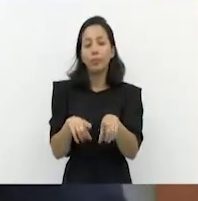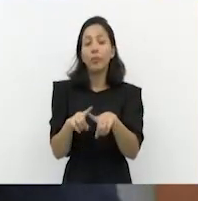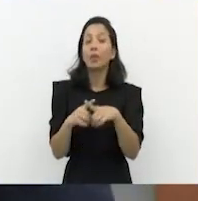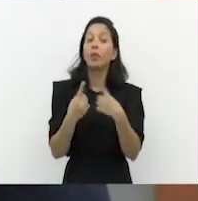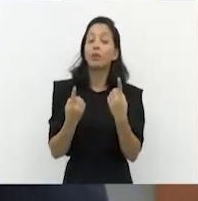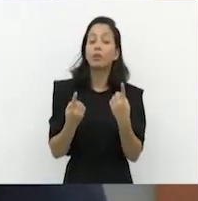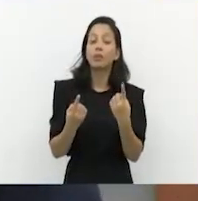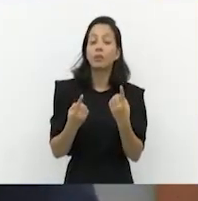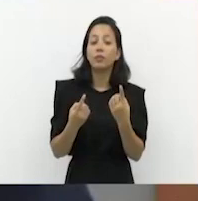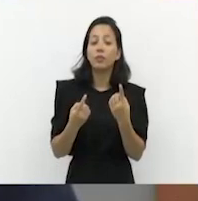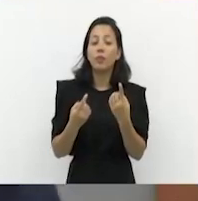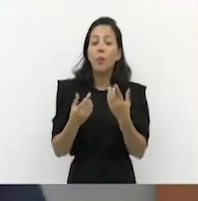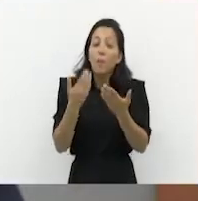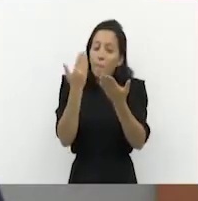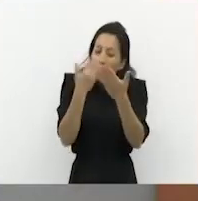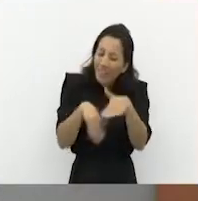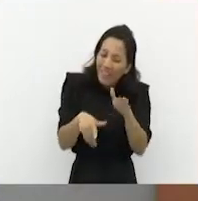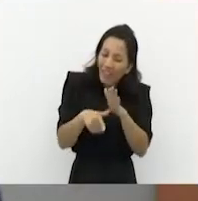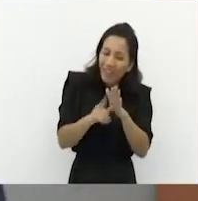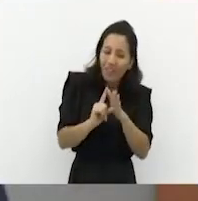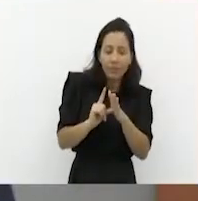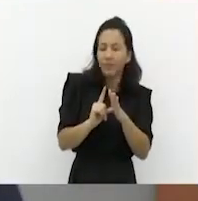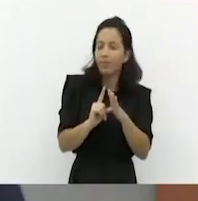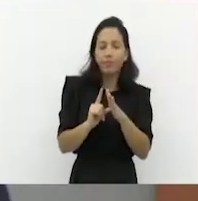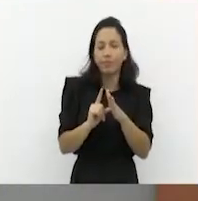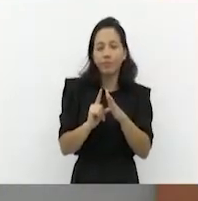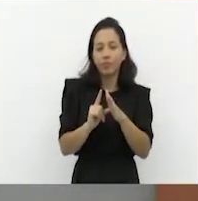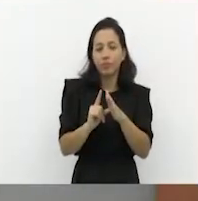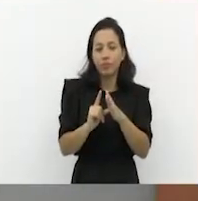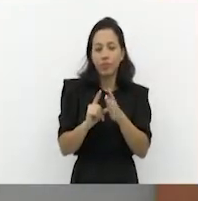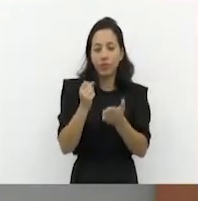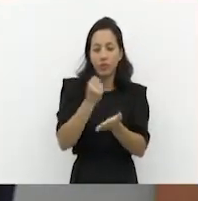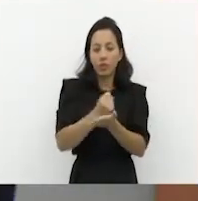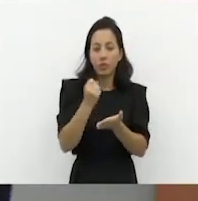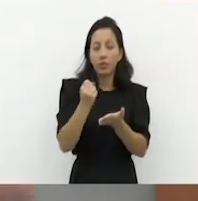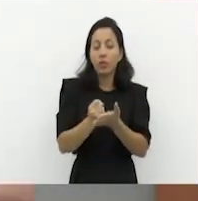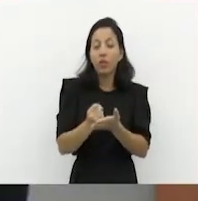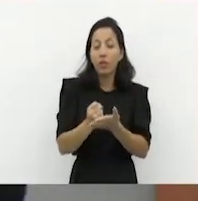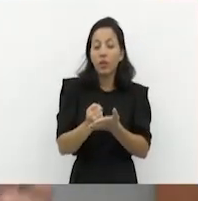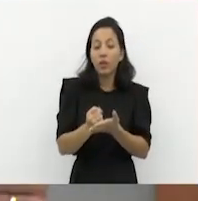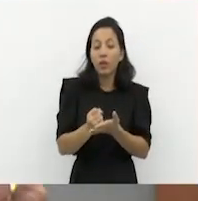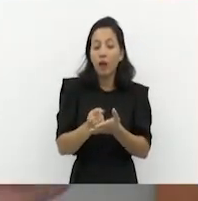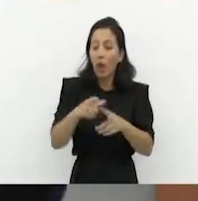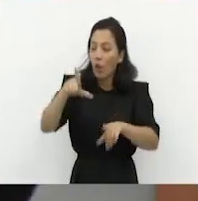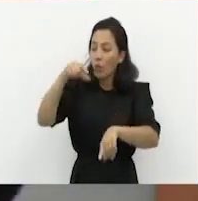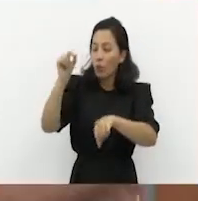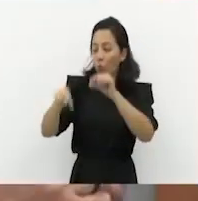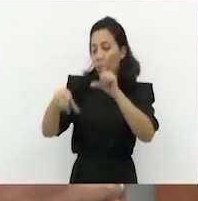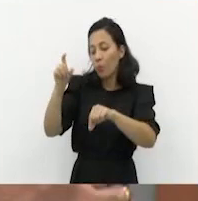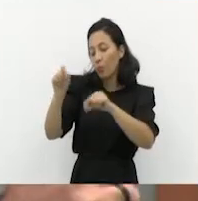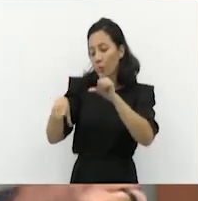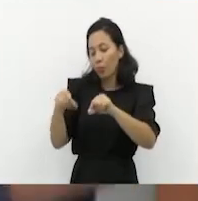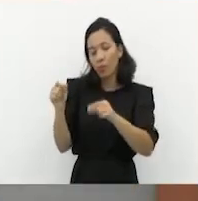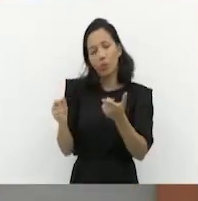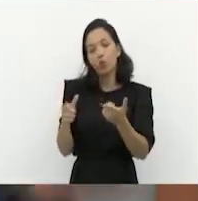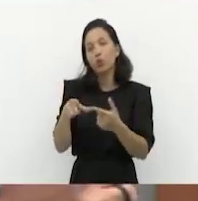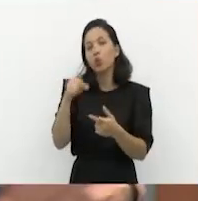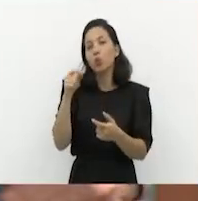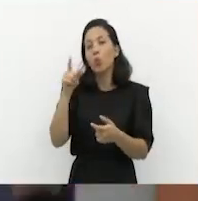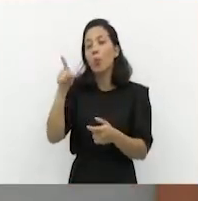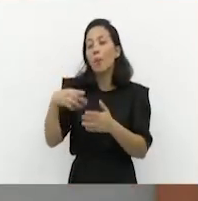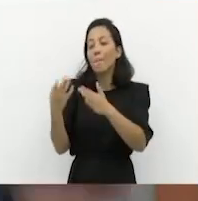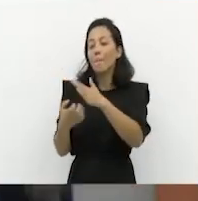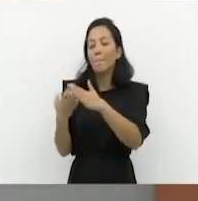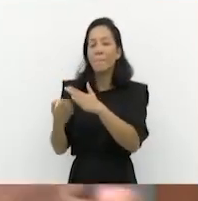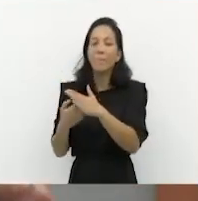por processo seletivo precário, contratados por meio de um pregão eletrônico para a seleção de uma empresa,